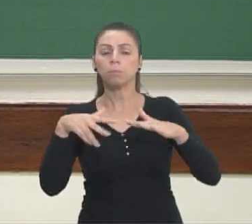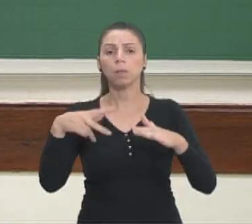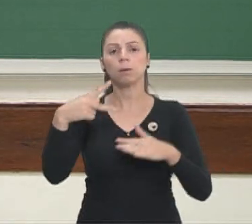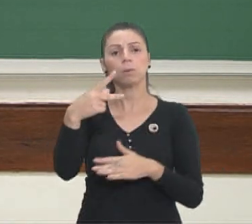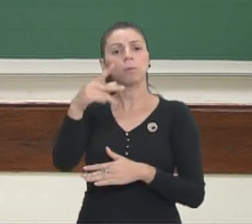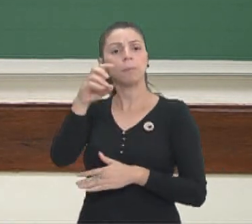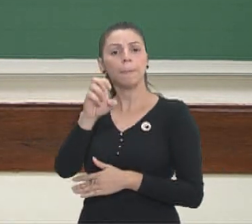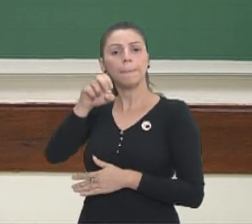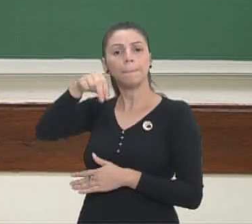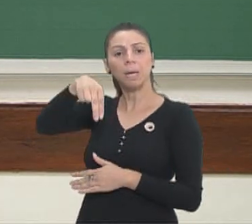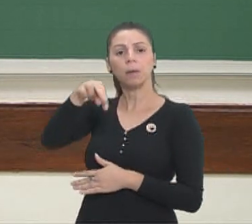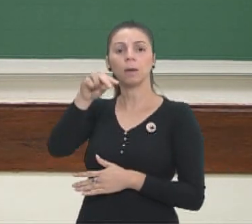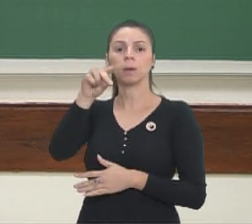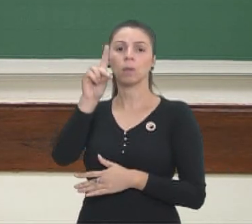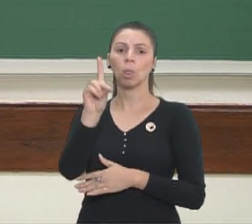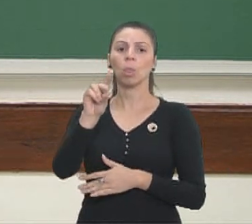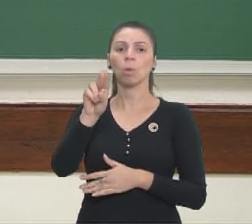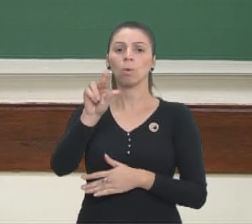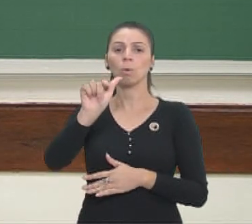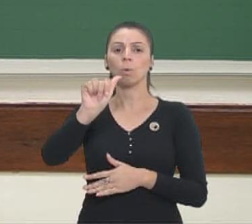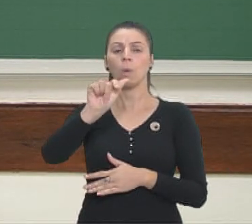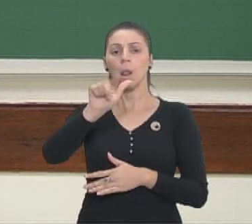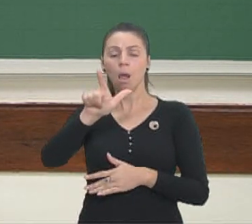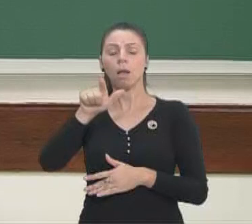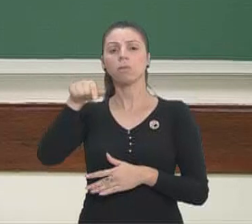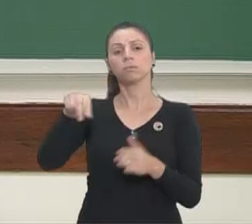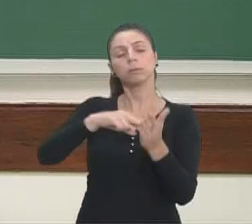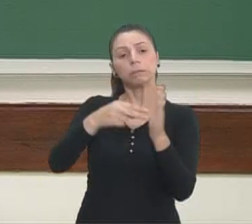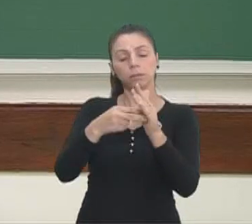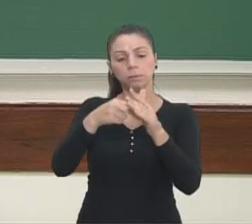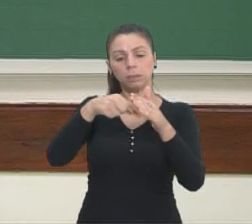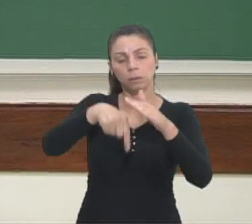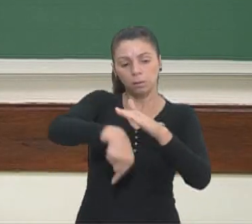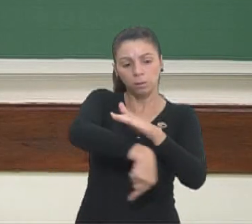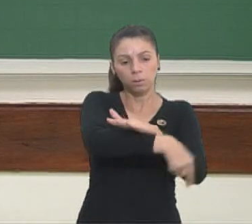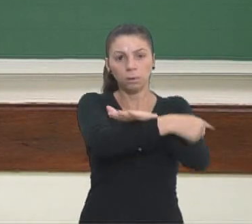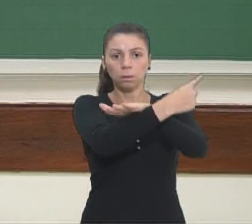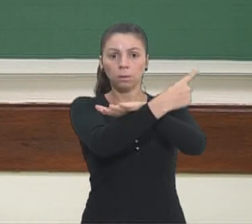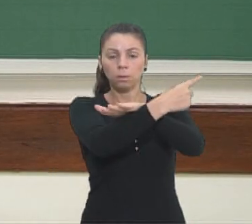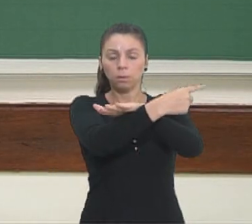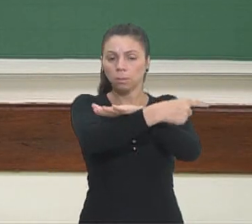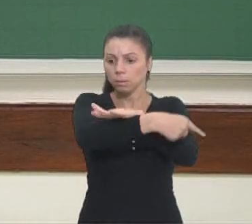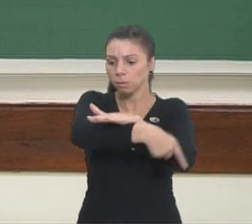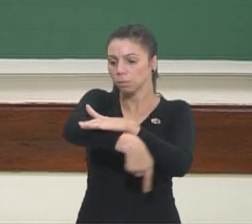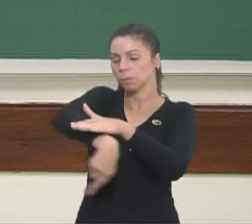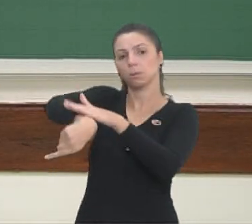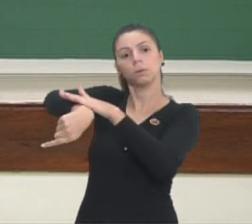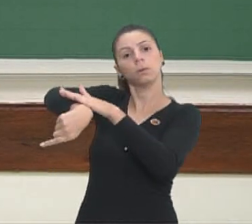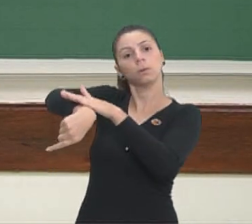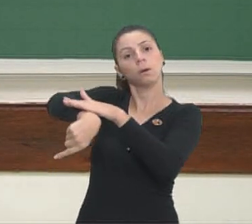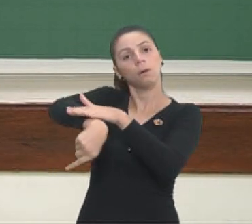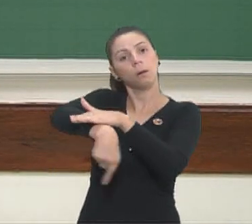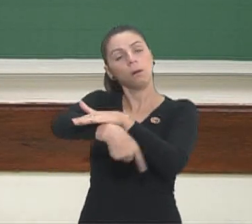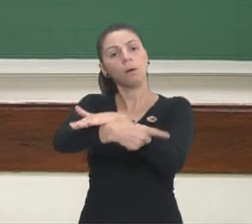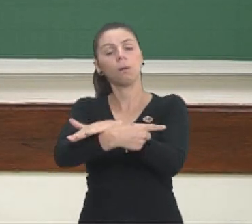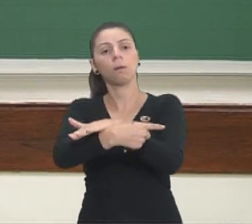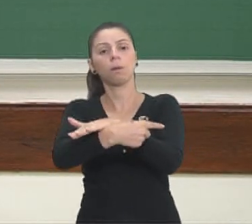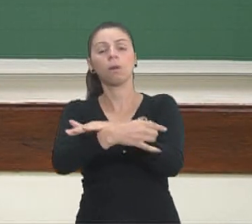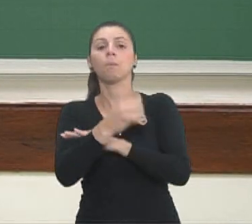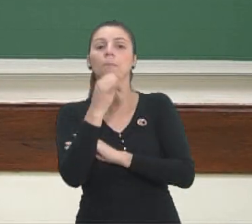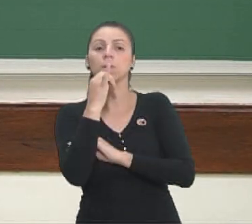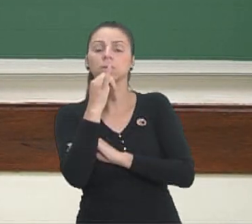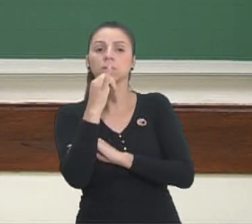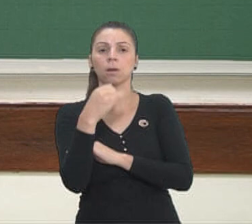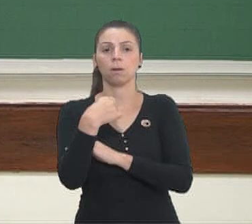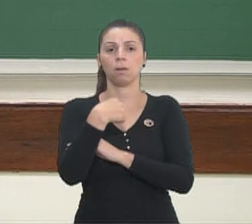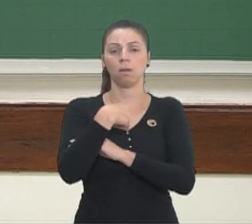nome, pêndulo, vai e volta. Então, eu vou dar um exemplo. Eu moro na cidade de Almirante